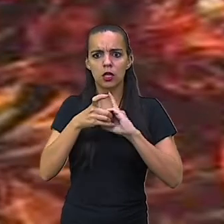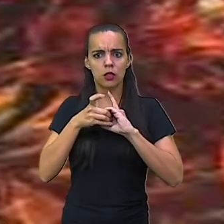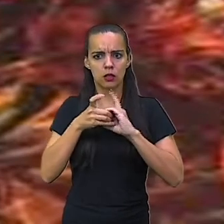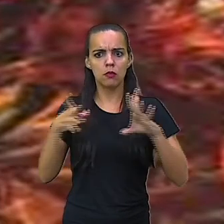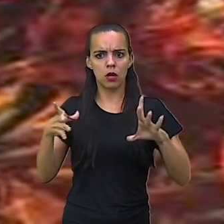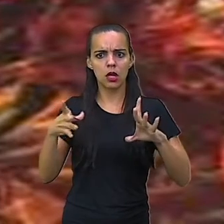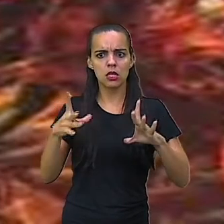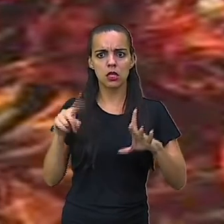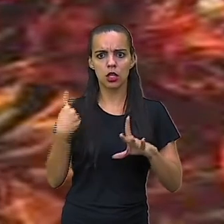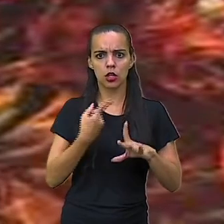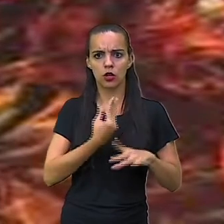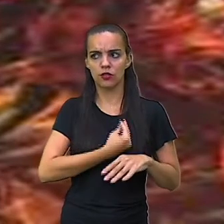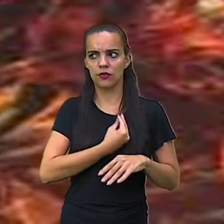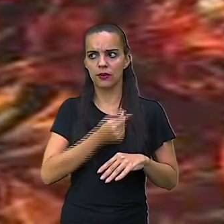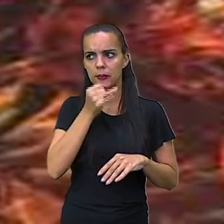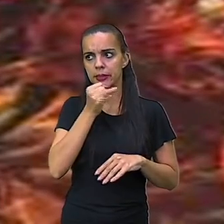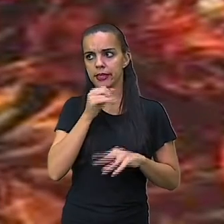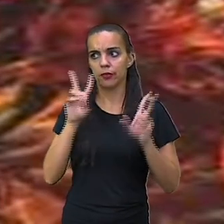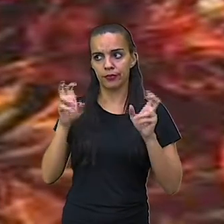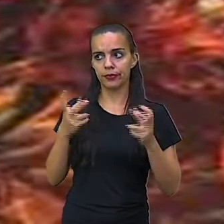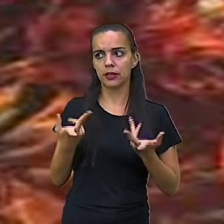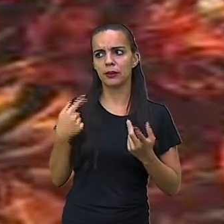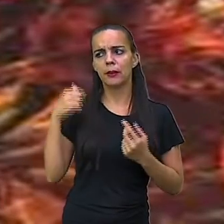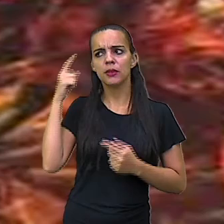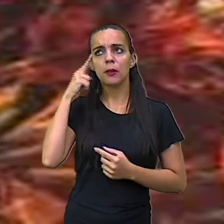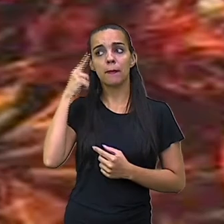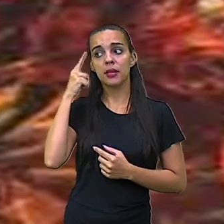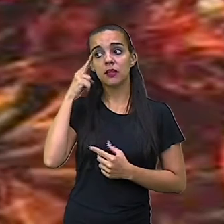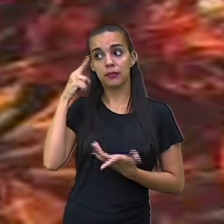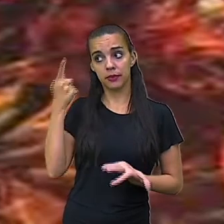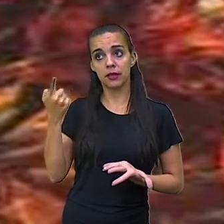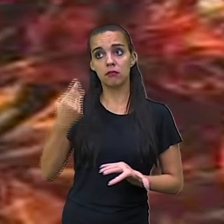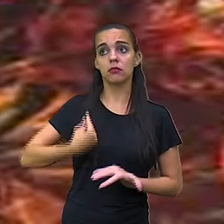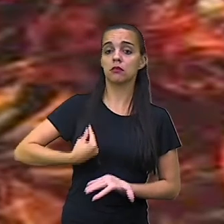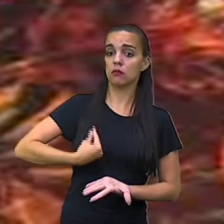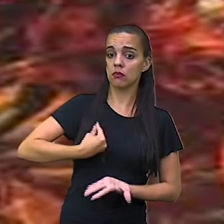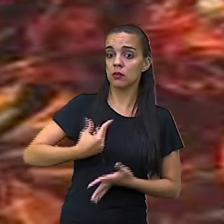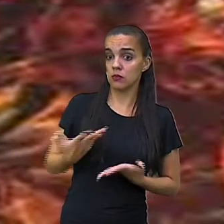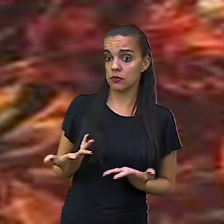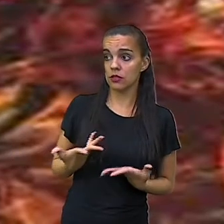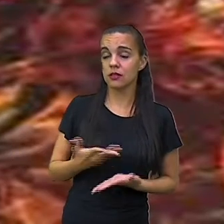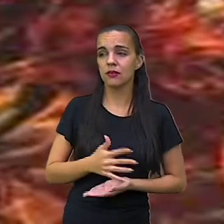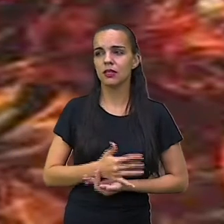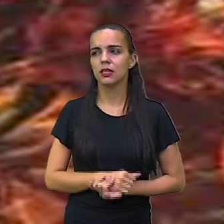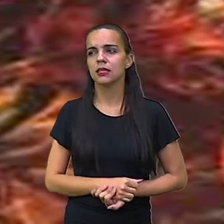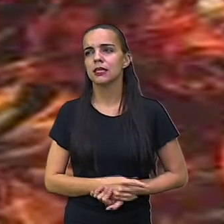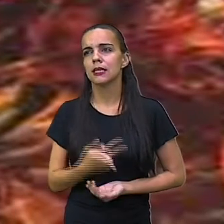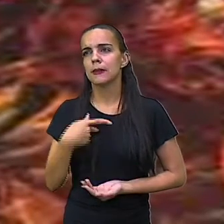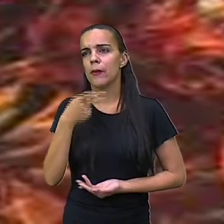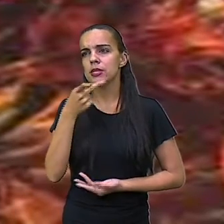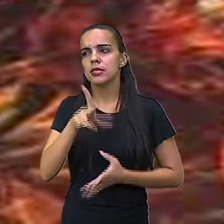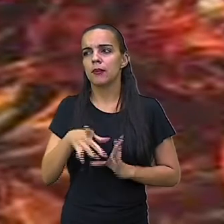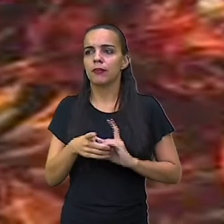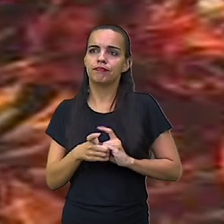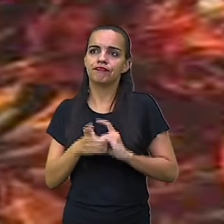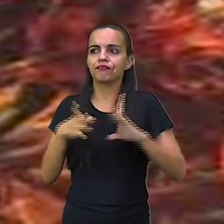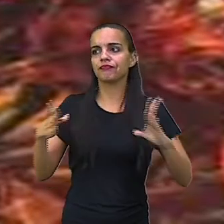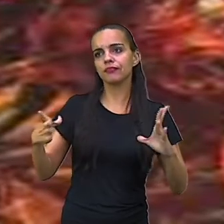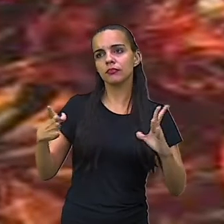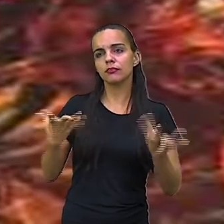nós vivemos, ou pensamos que estamos vivendo, a democracia,